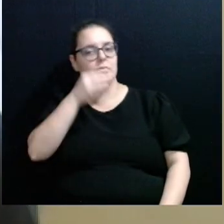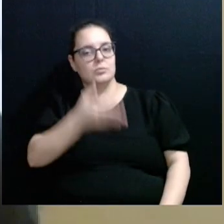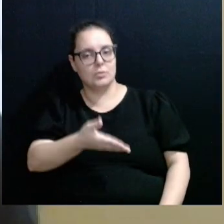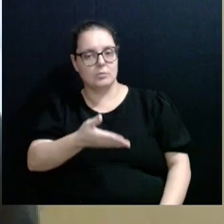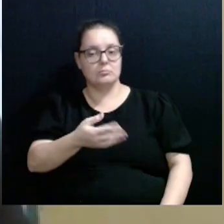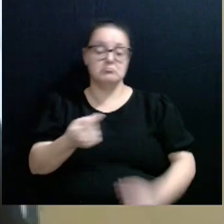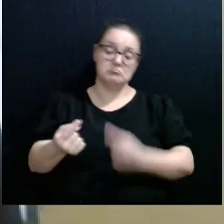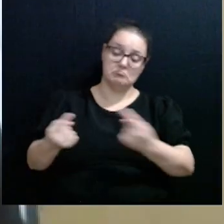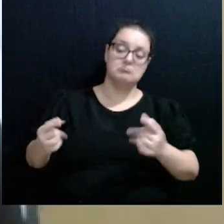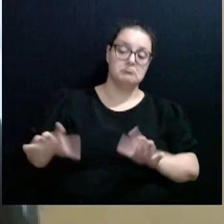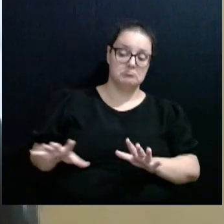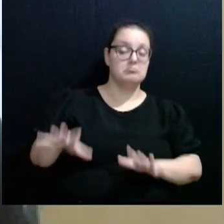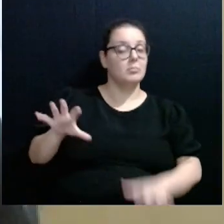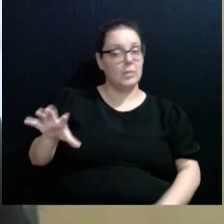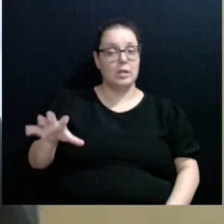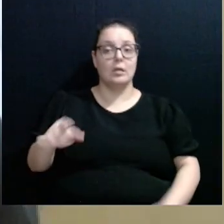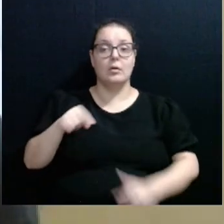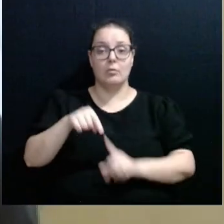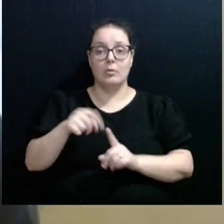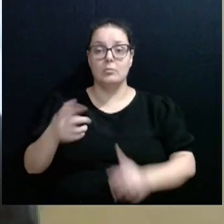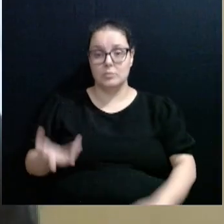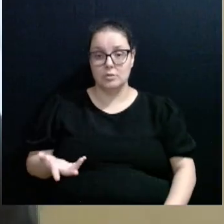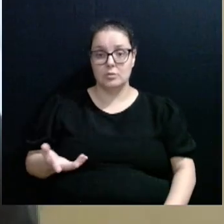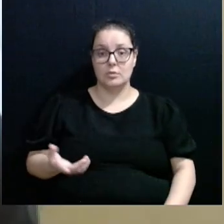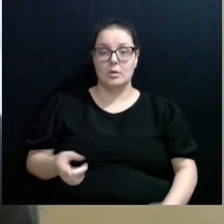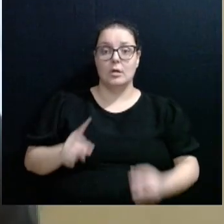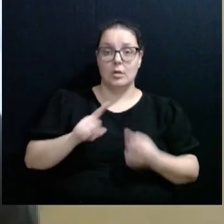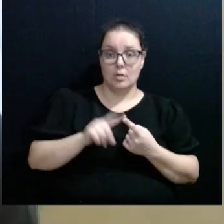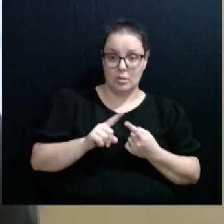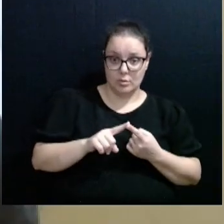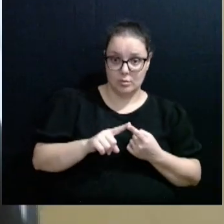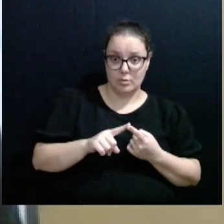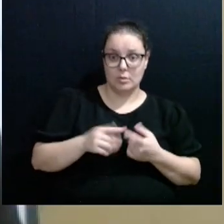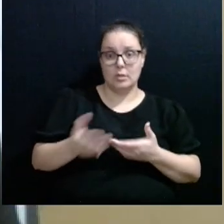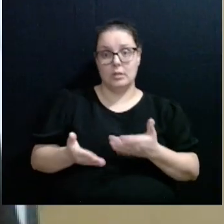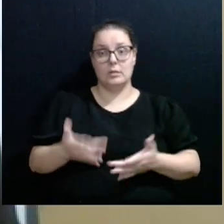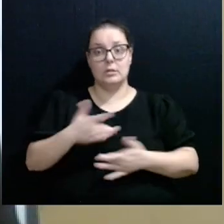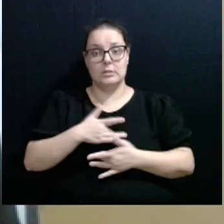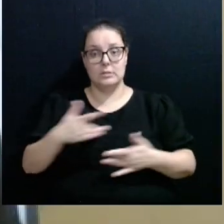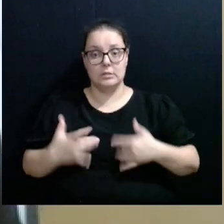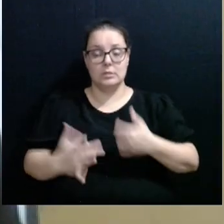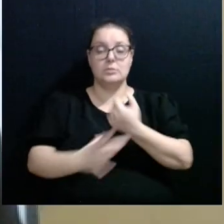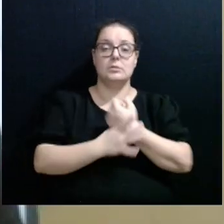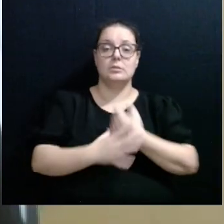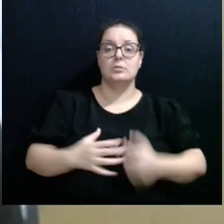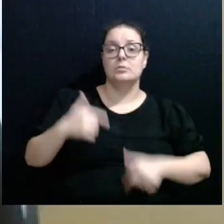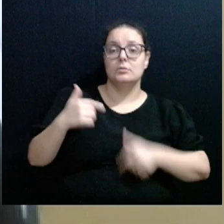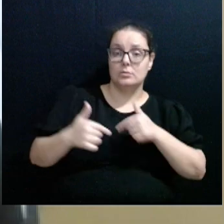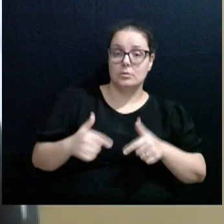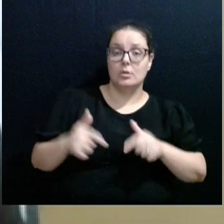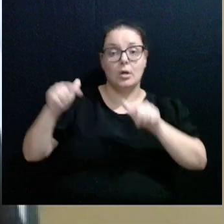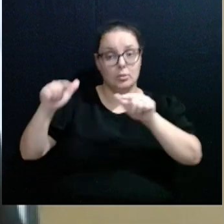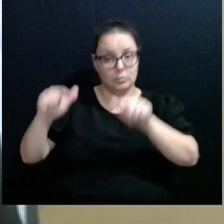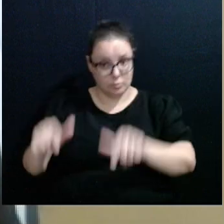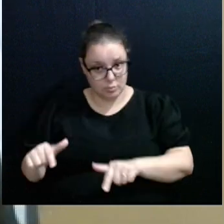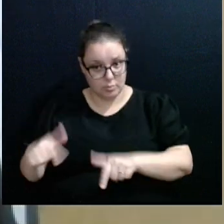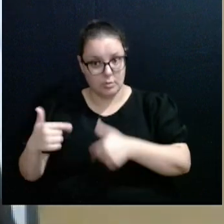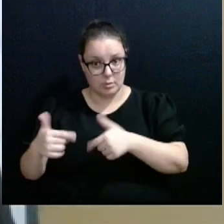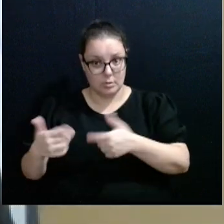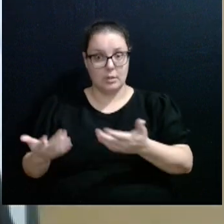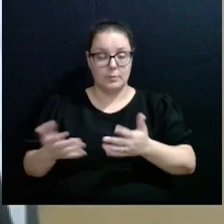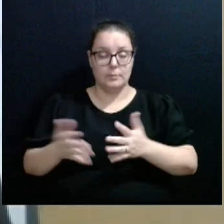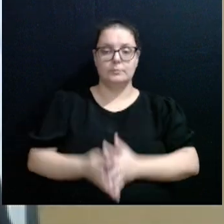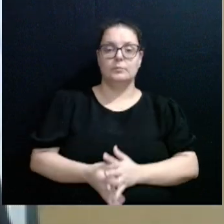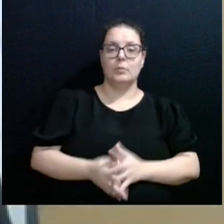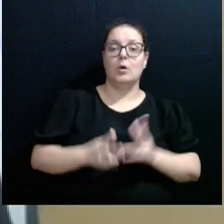seu objeto. A número 1 trata da saúde e segurança do trabalho no ambiente de trabalho, não é? Como você